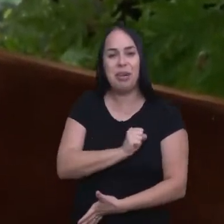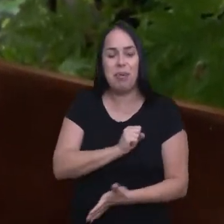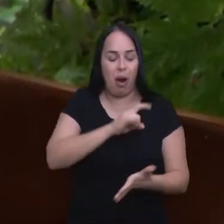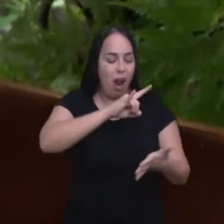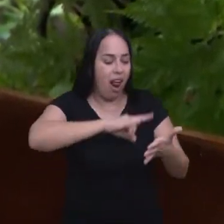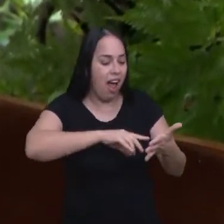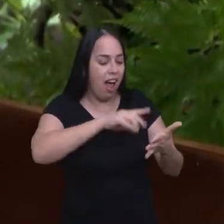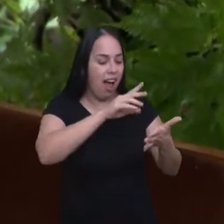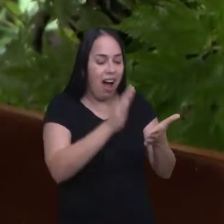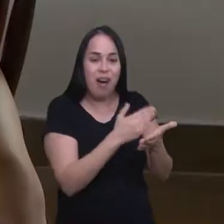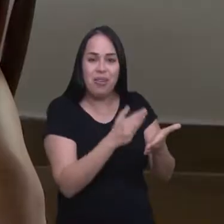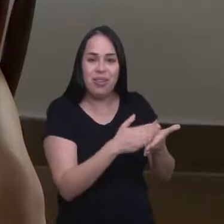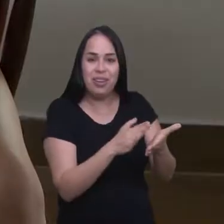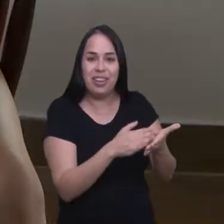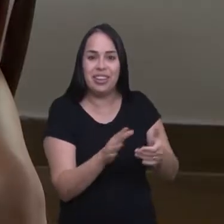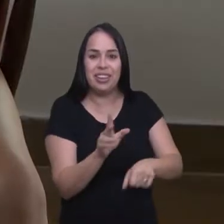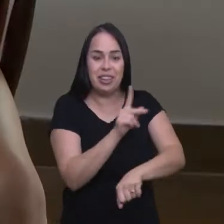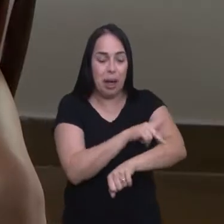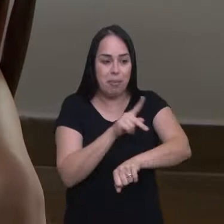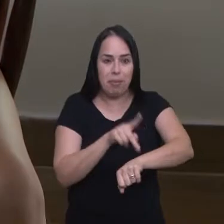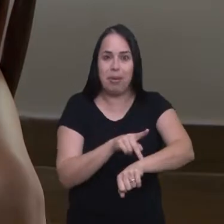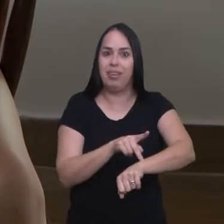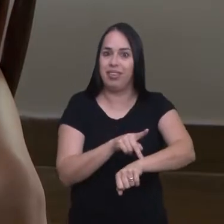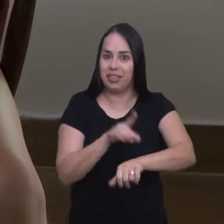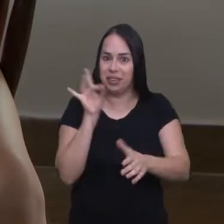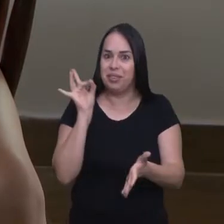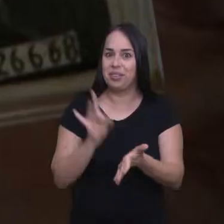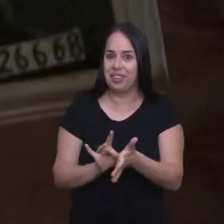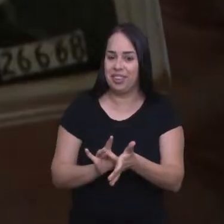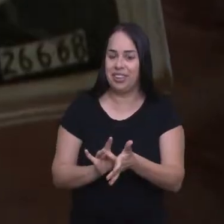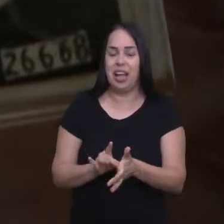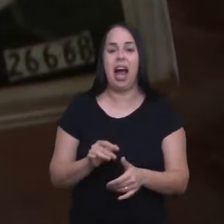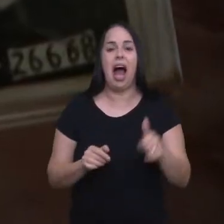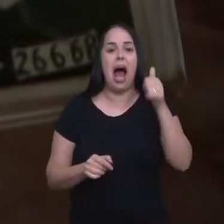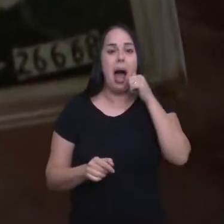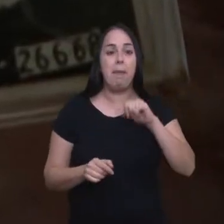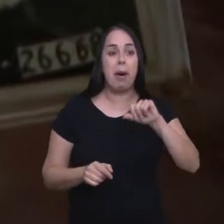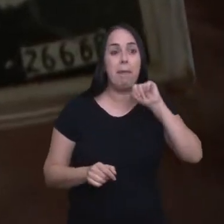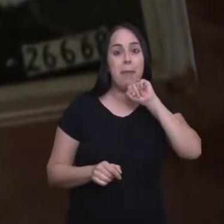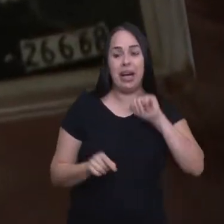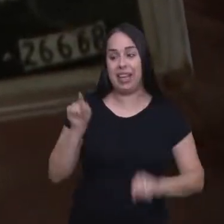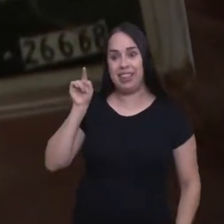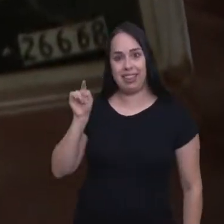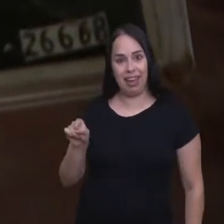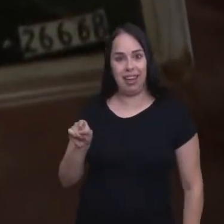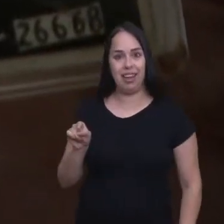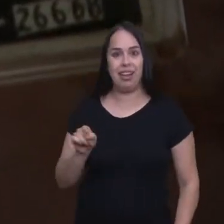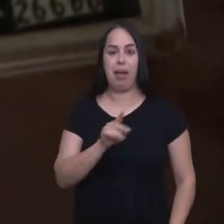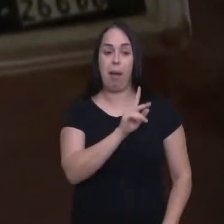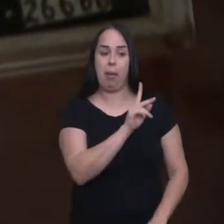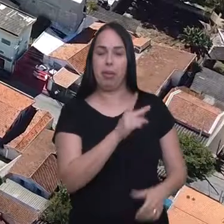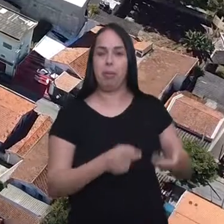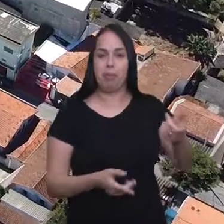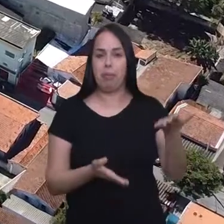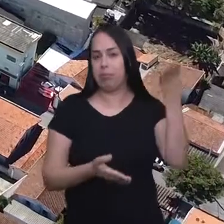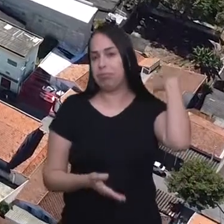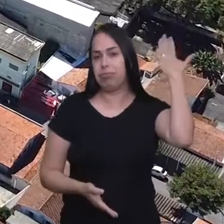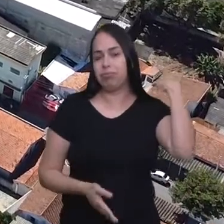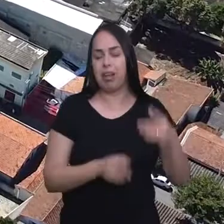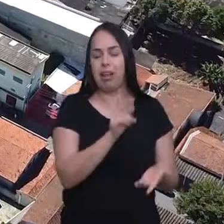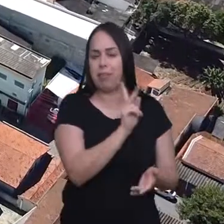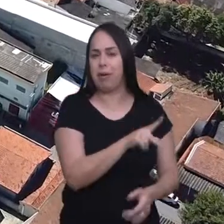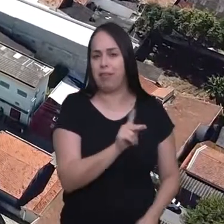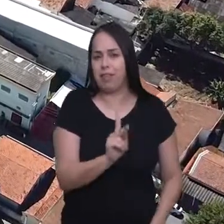para a pedagogia. Coisa de família mesmo. A mãe dela, Vera Babo de Oliveira, foi professora e teve